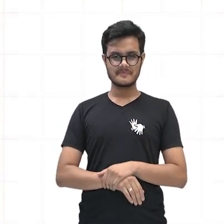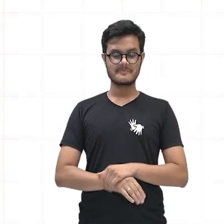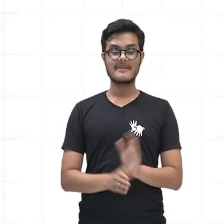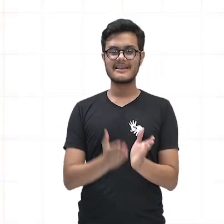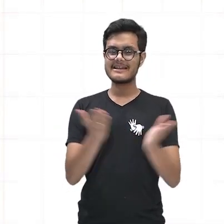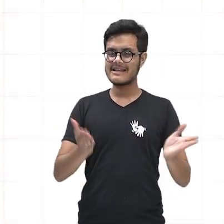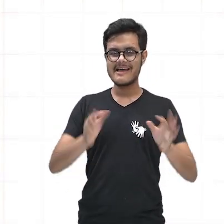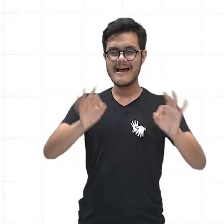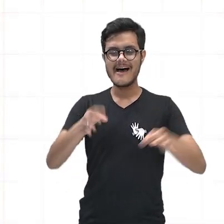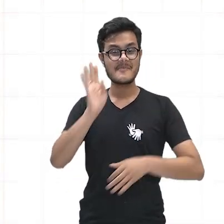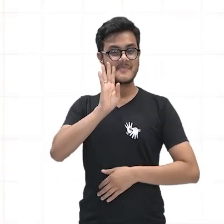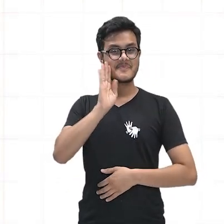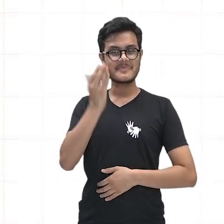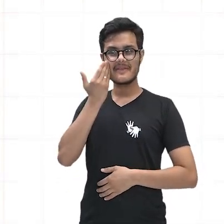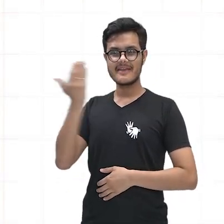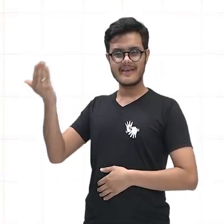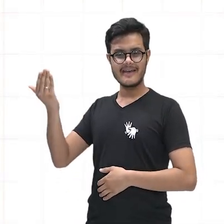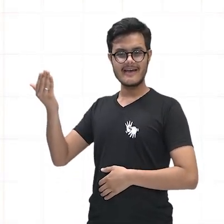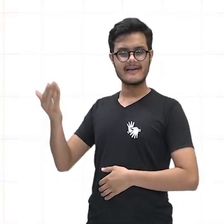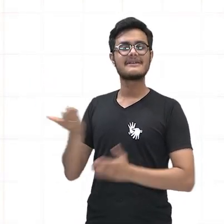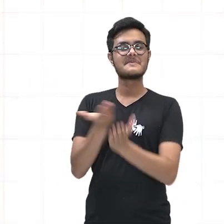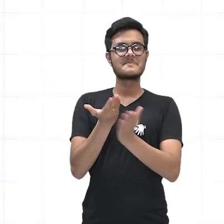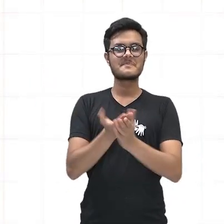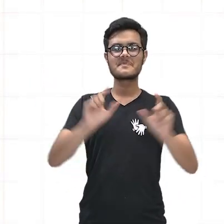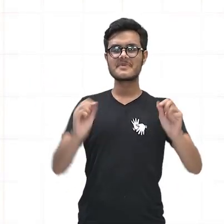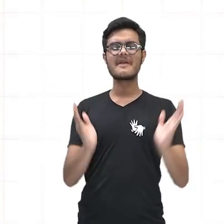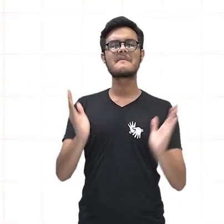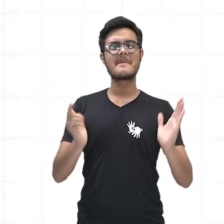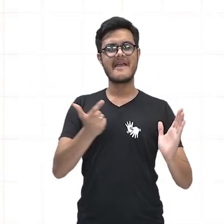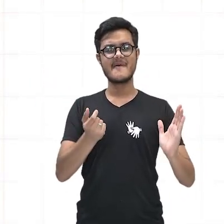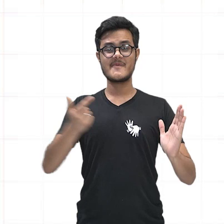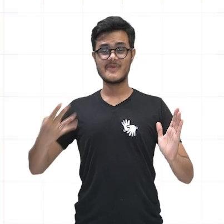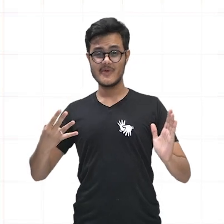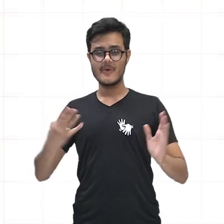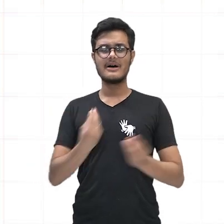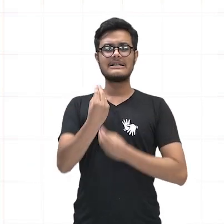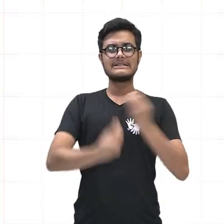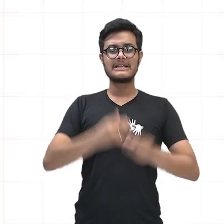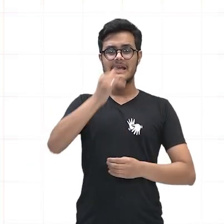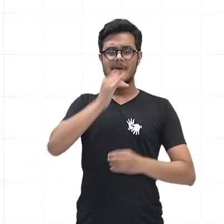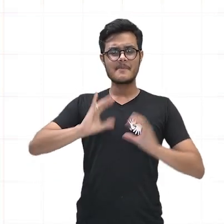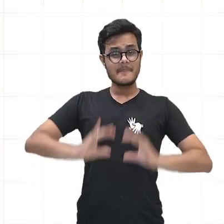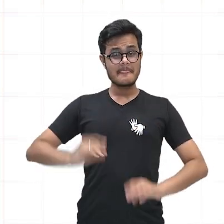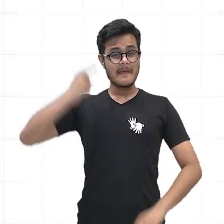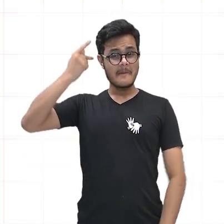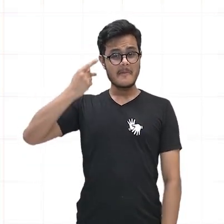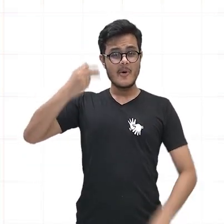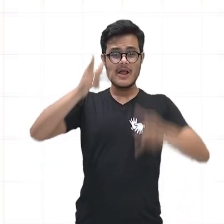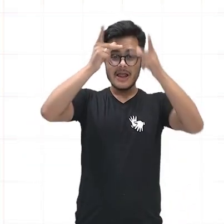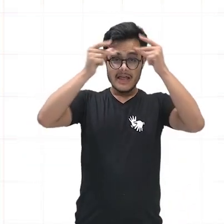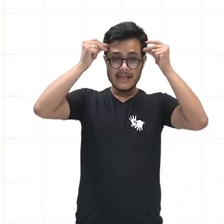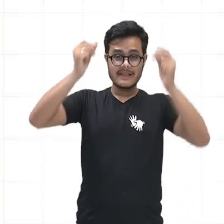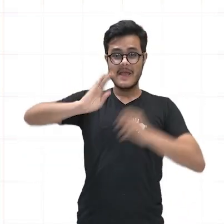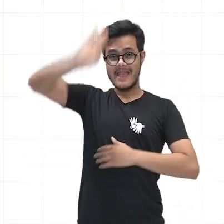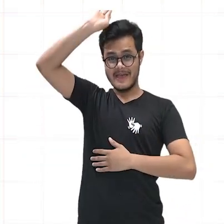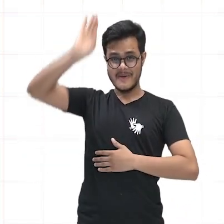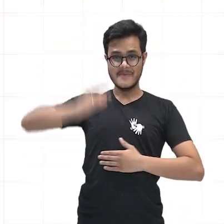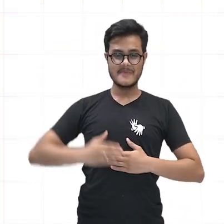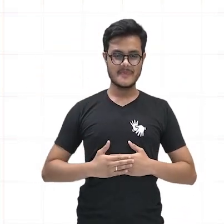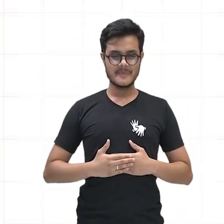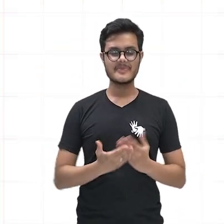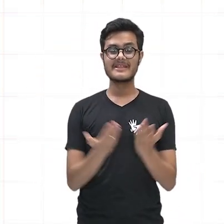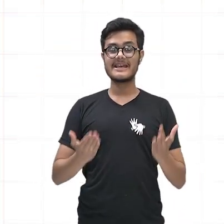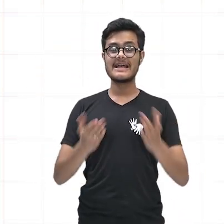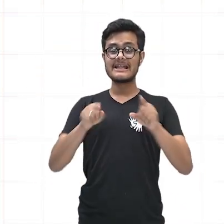Olha só o nosso objeto de conhecimento da aula 24 as noções de cidadania e polí na Grécia e em Roma